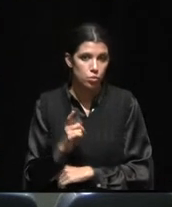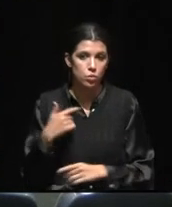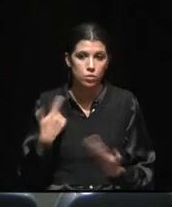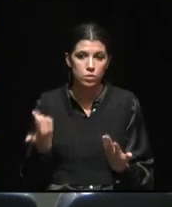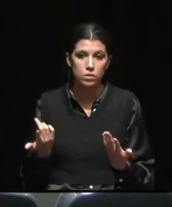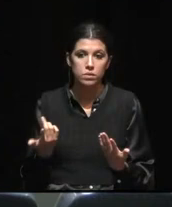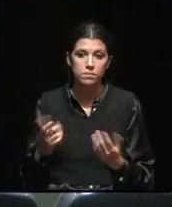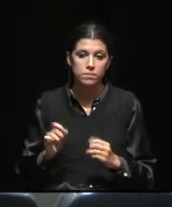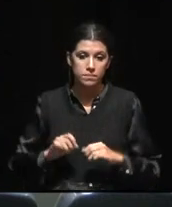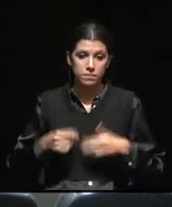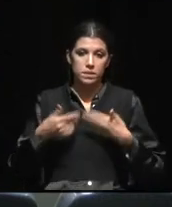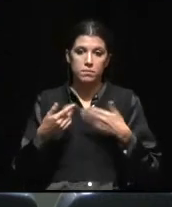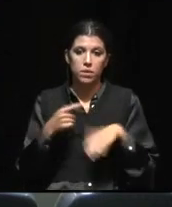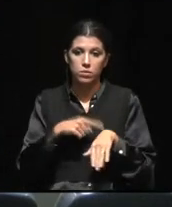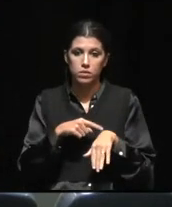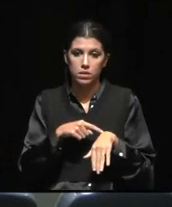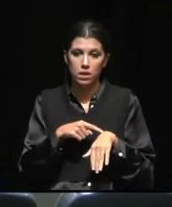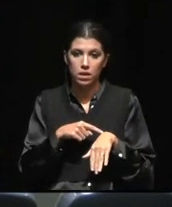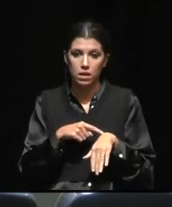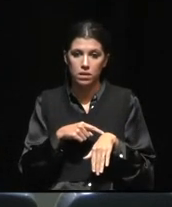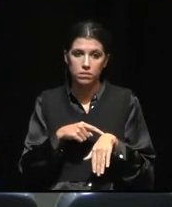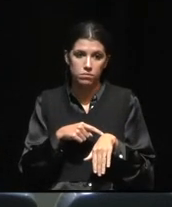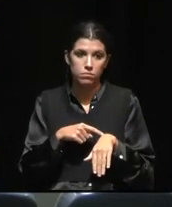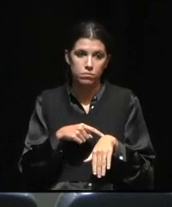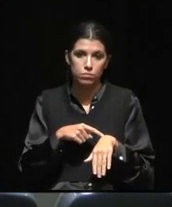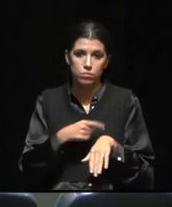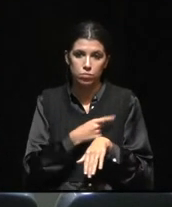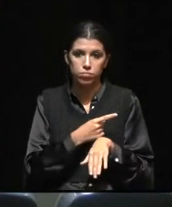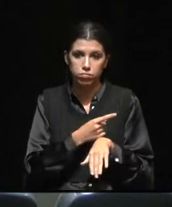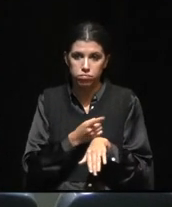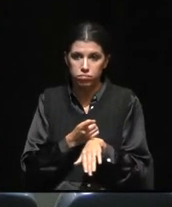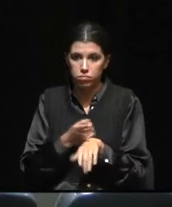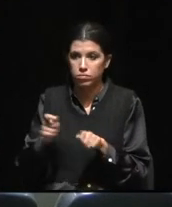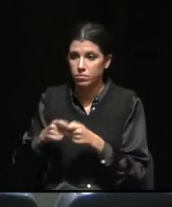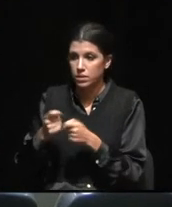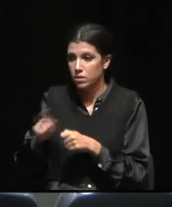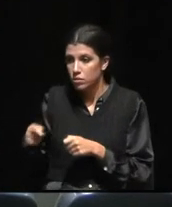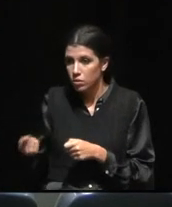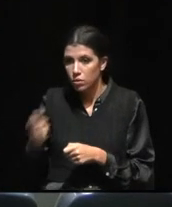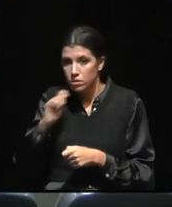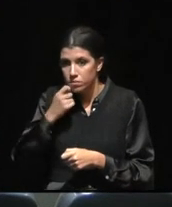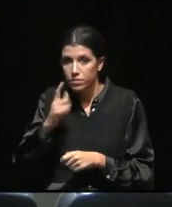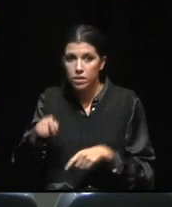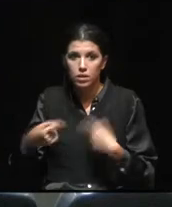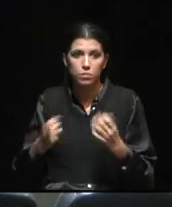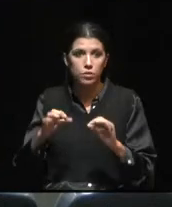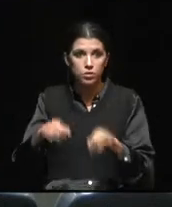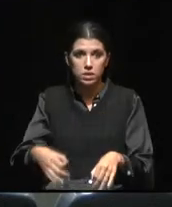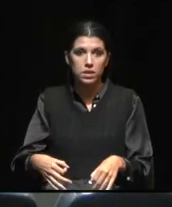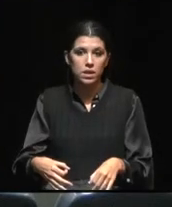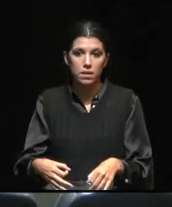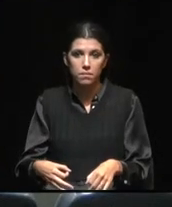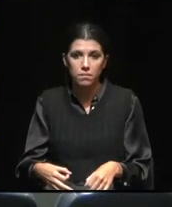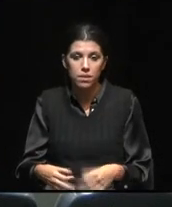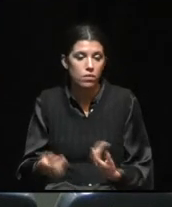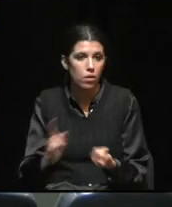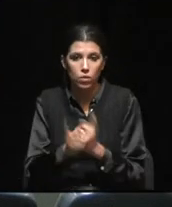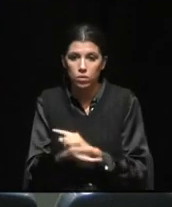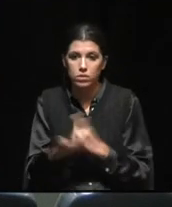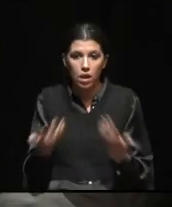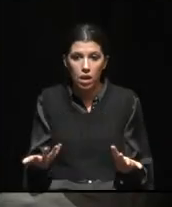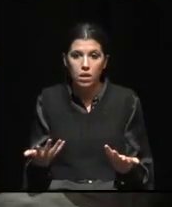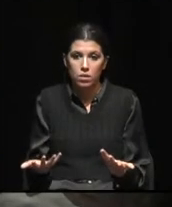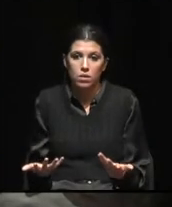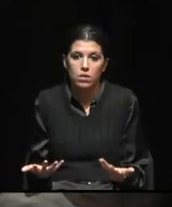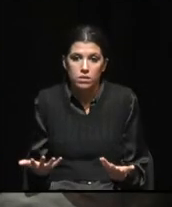encerramento primeiro o tempo o tempo a gastar é o o restante dos partidos e depois é que H do encerramento não é ao contrário porque agora neste caso